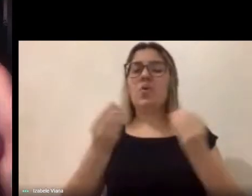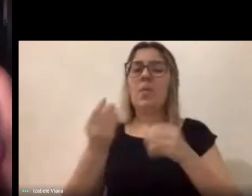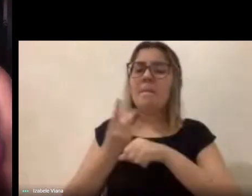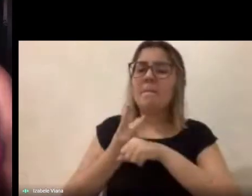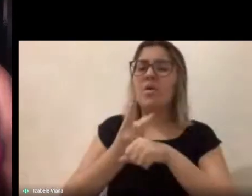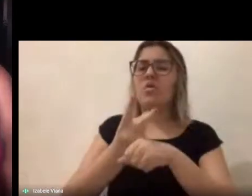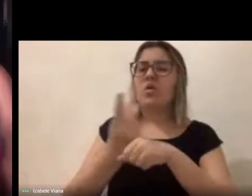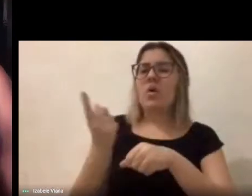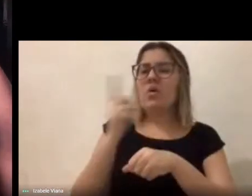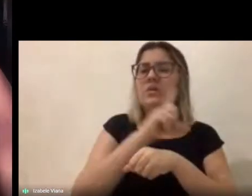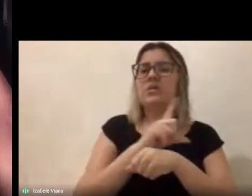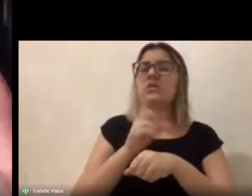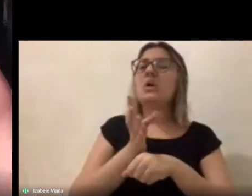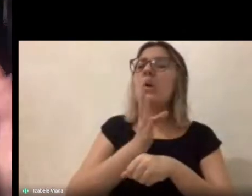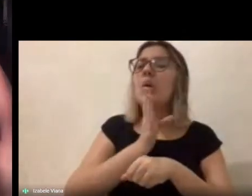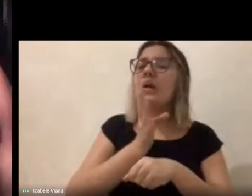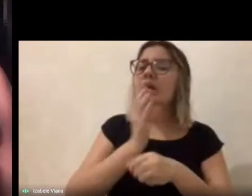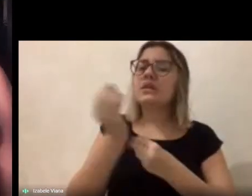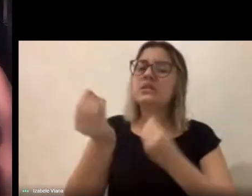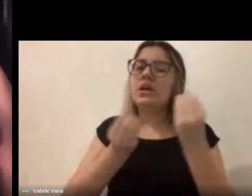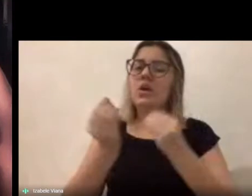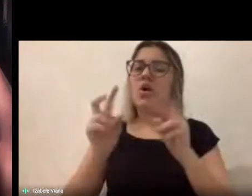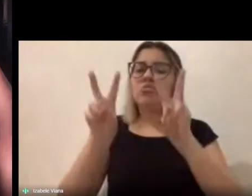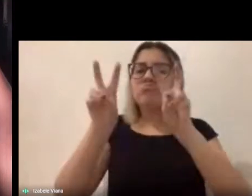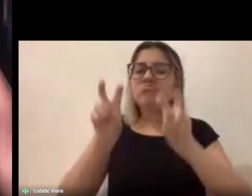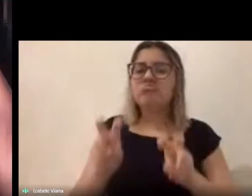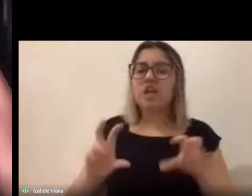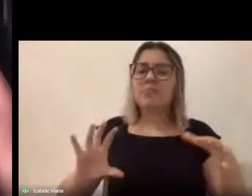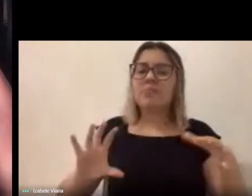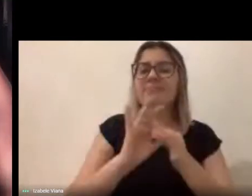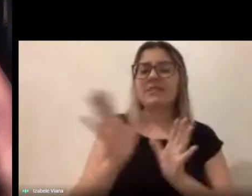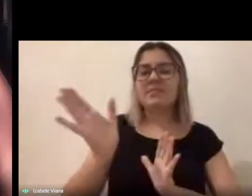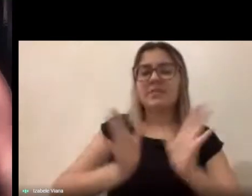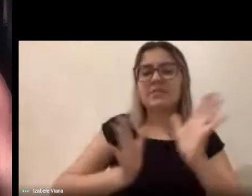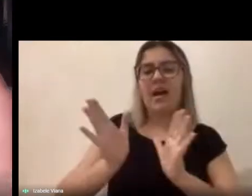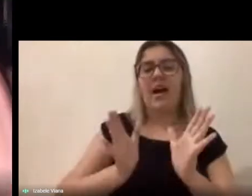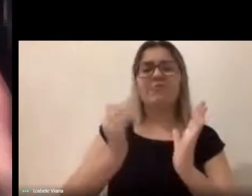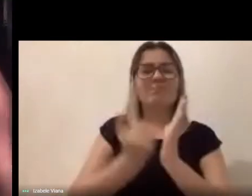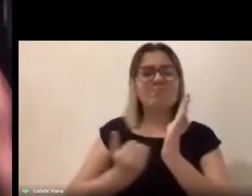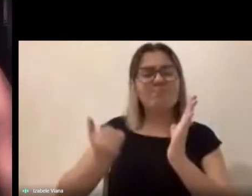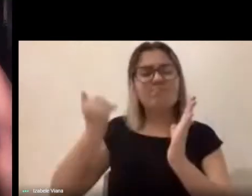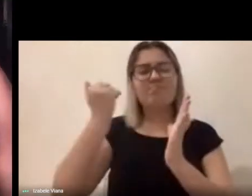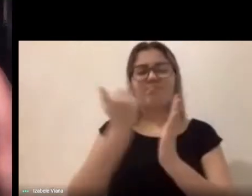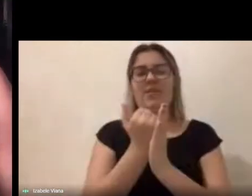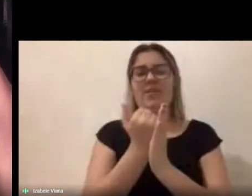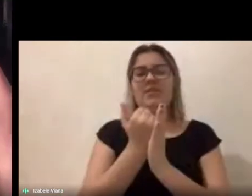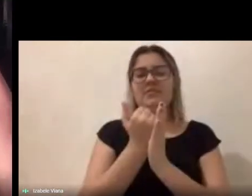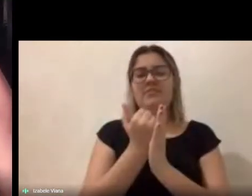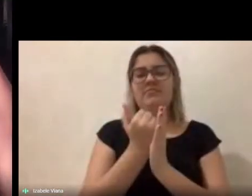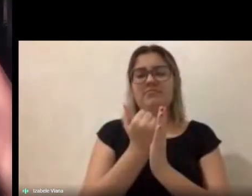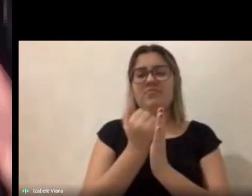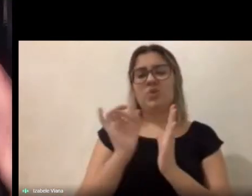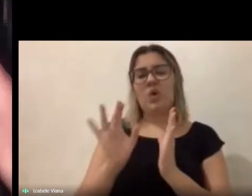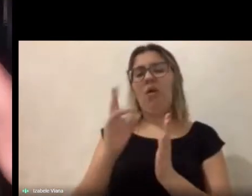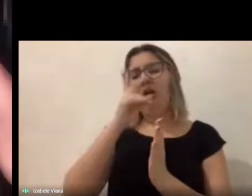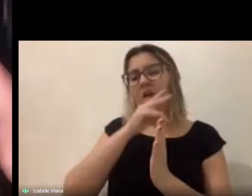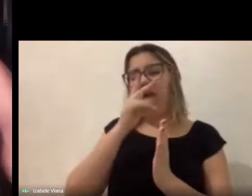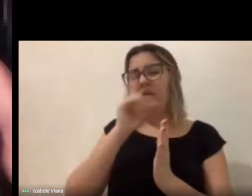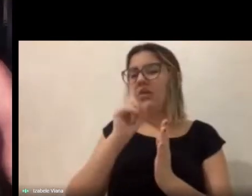das temáticas sobre acessibilidade para além disso, né, como eu citei. Então, Estela, com você faça